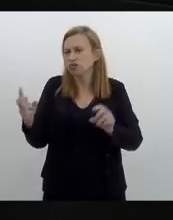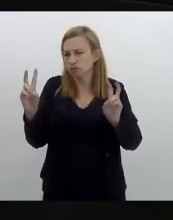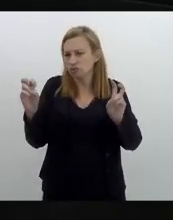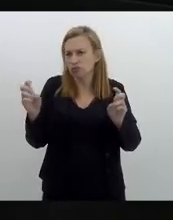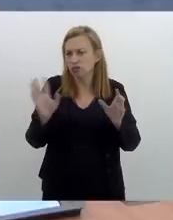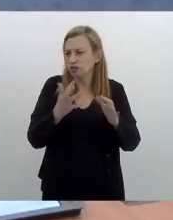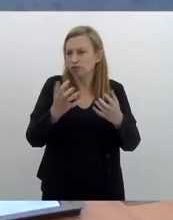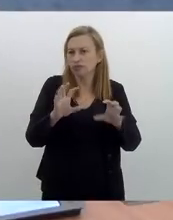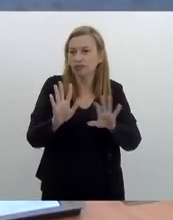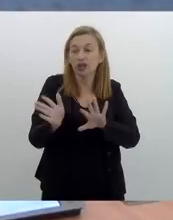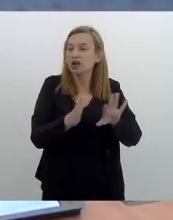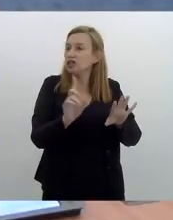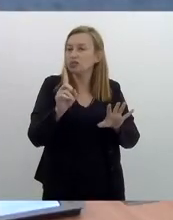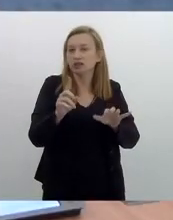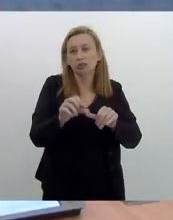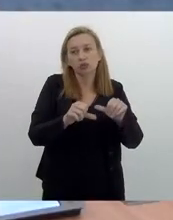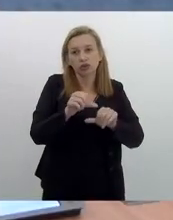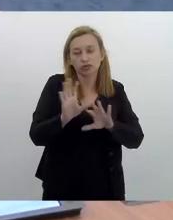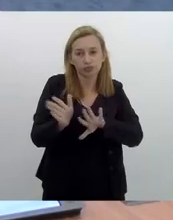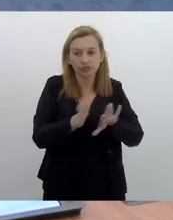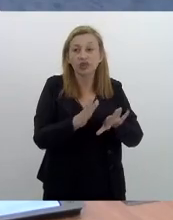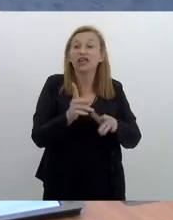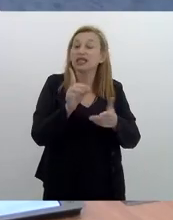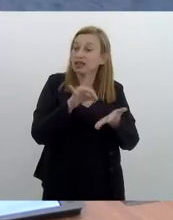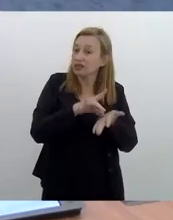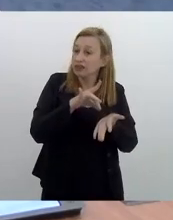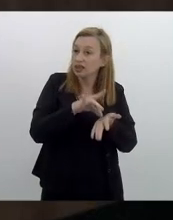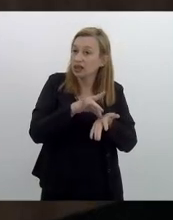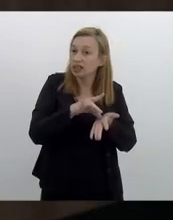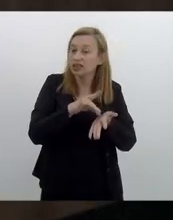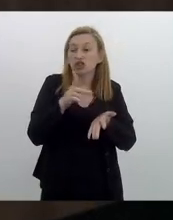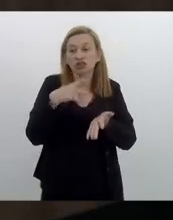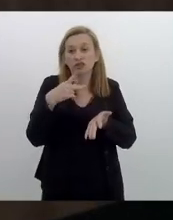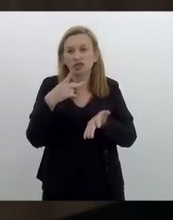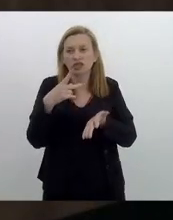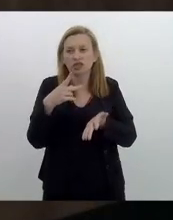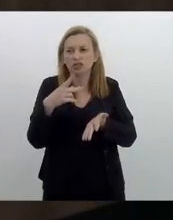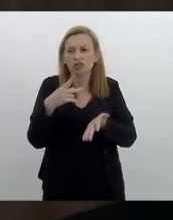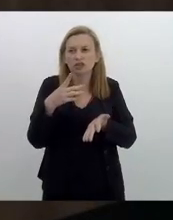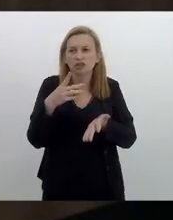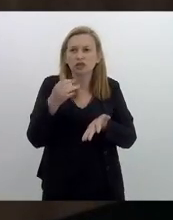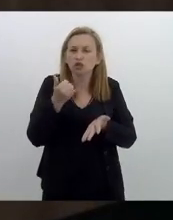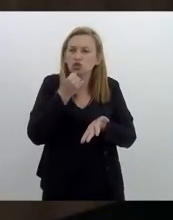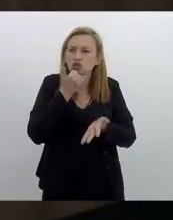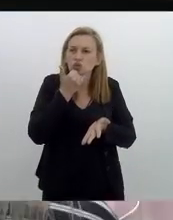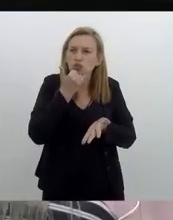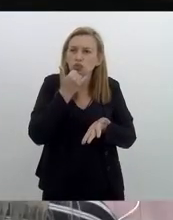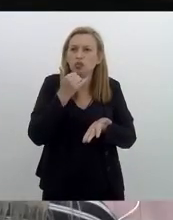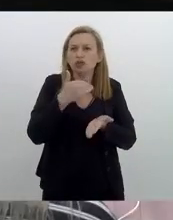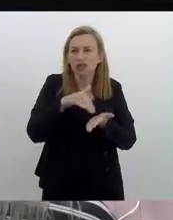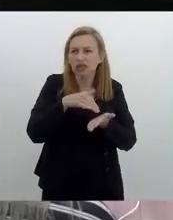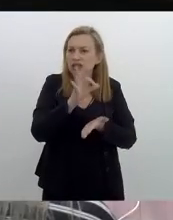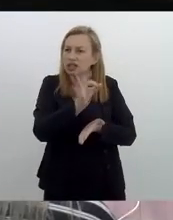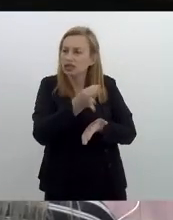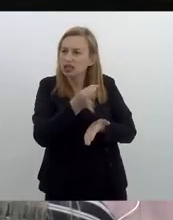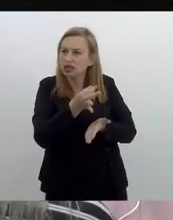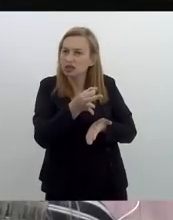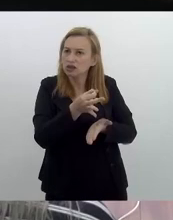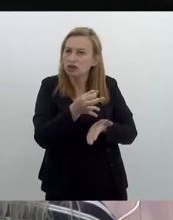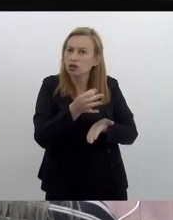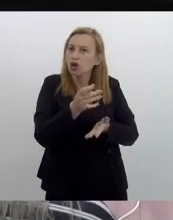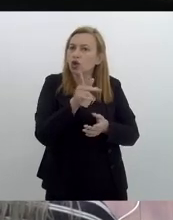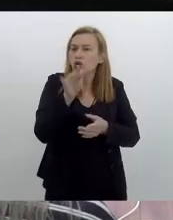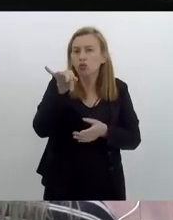invertendo Vossa insulina Está invertendo Na verdade A gente está tratando Desculpa Deputado O secretário está certo O fundo